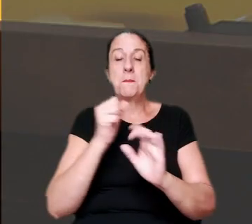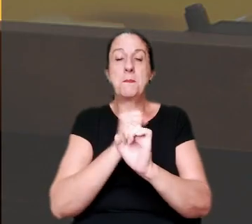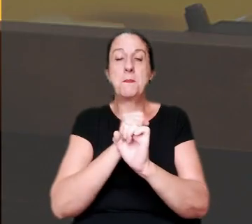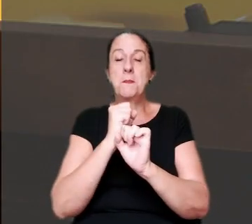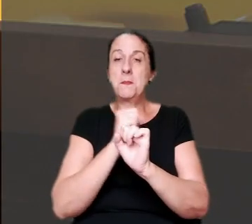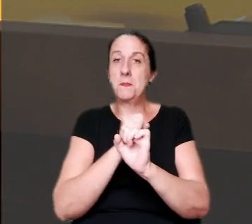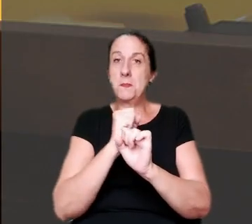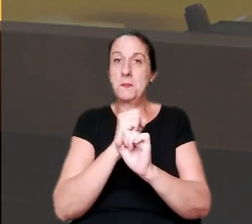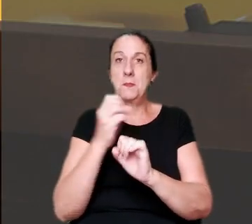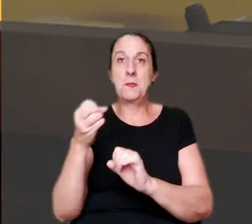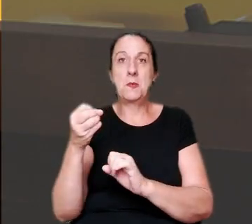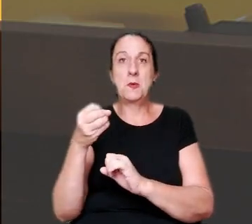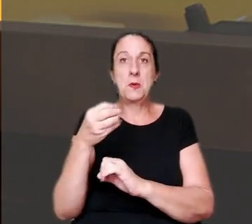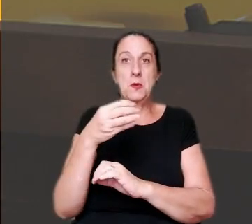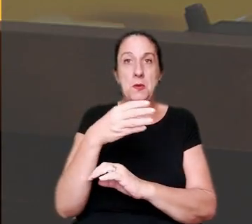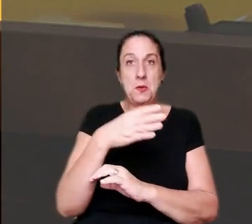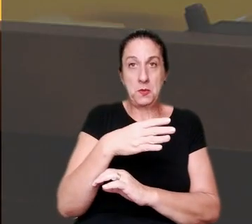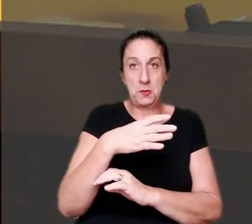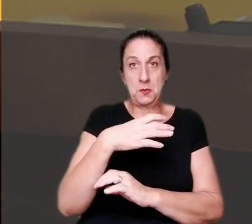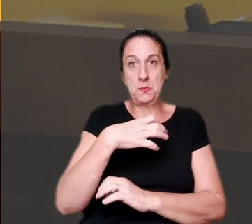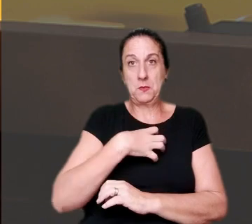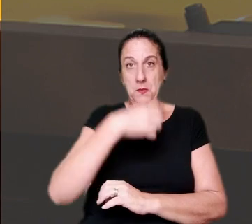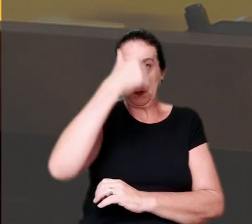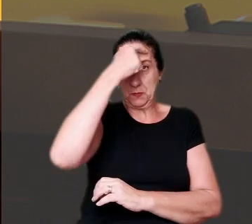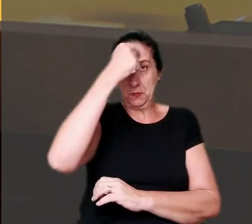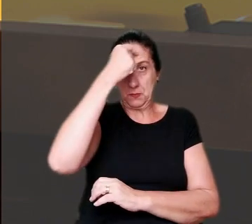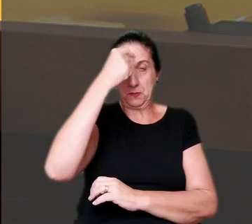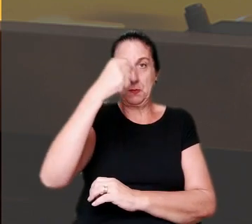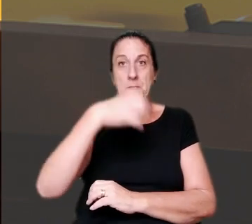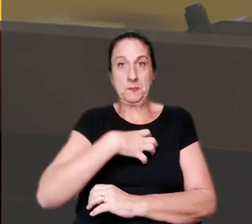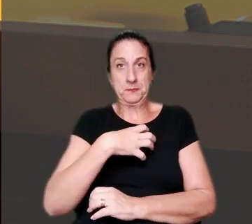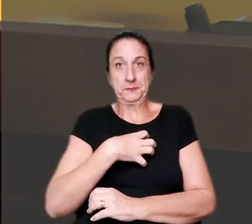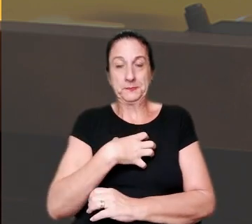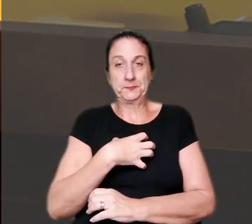É o primeiro ano na nova sede da Faculdade de Direito da Bahia,